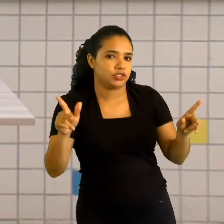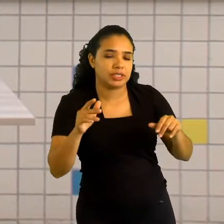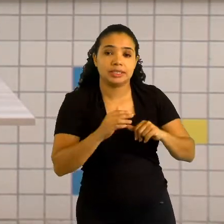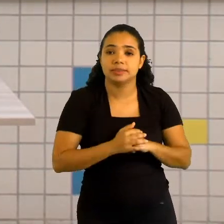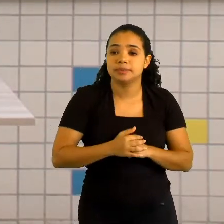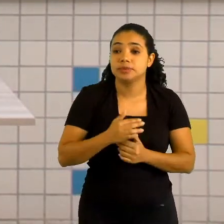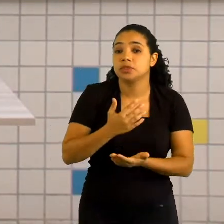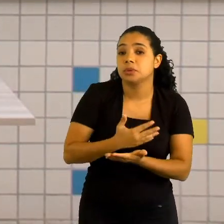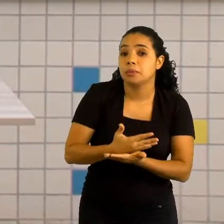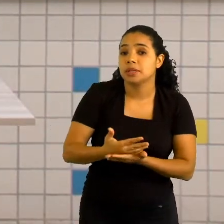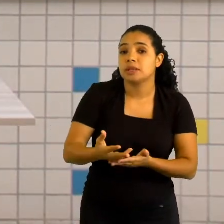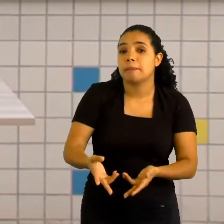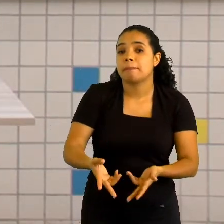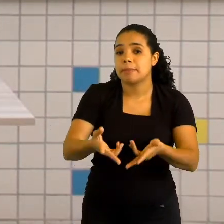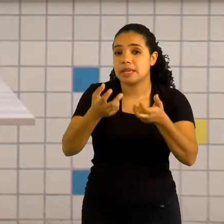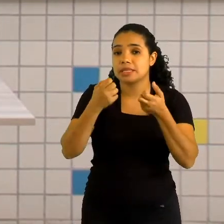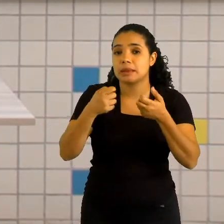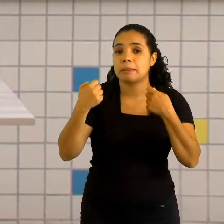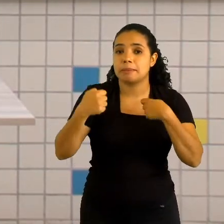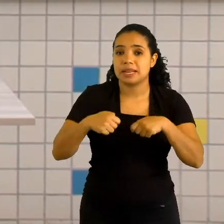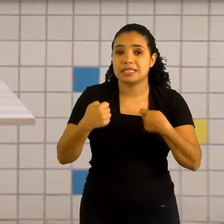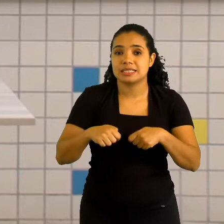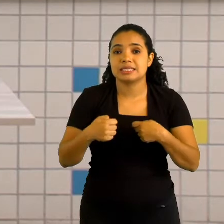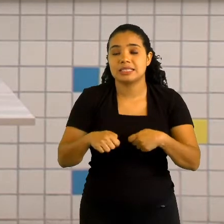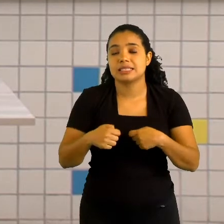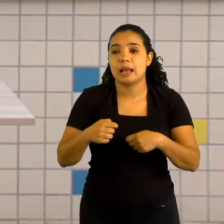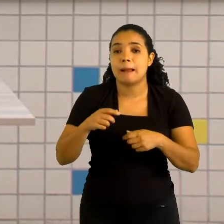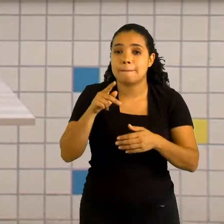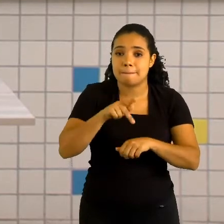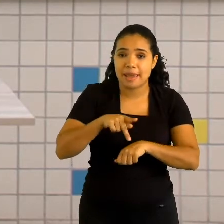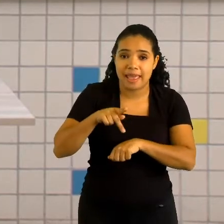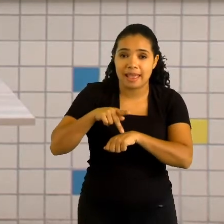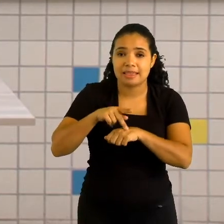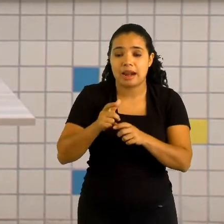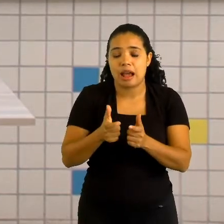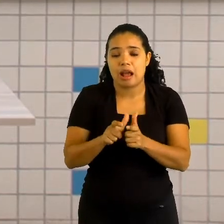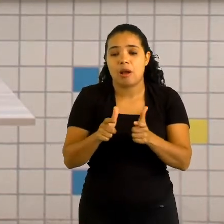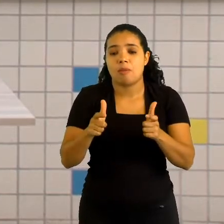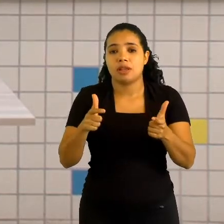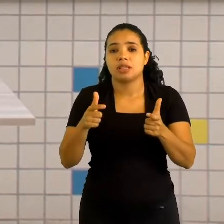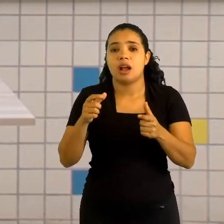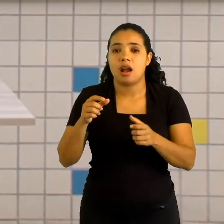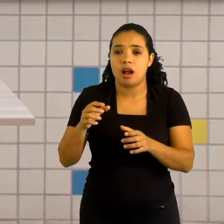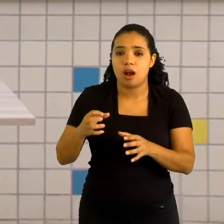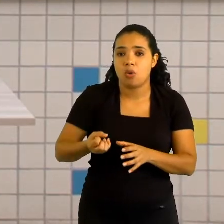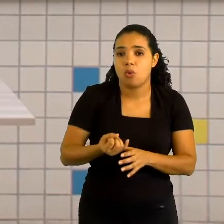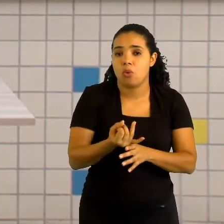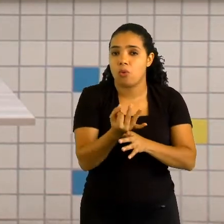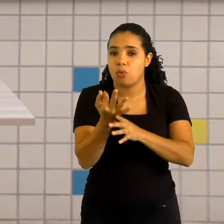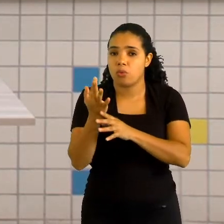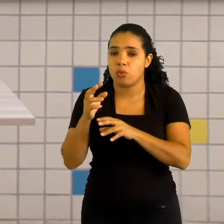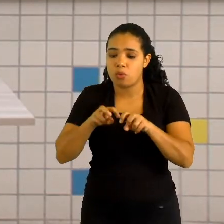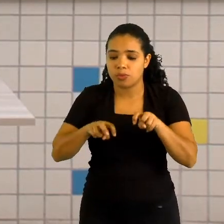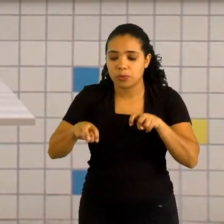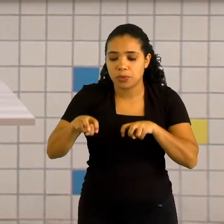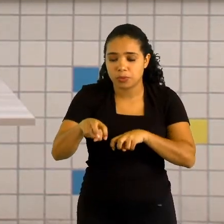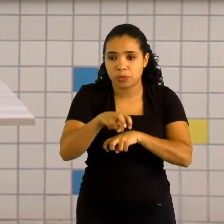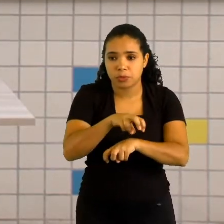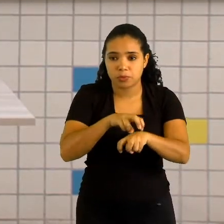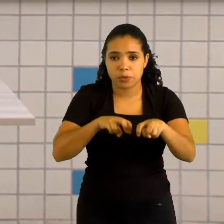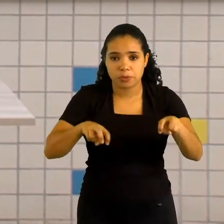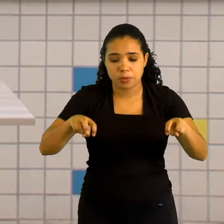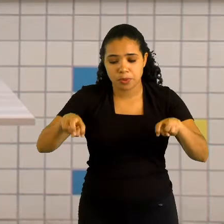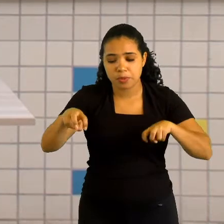começou a perceber que ele estava precisando de muitas pedrinhas para contar todo o rebanho dele. Aí ele começou a contar. 1, 2, 3 e